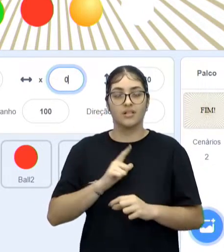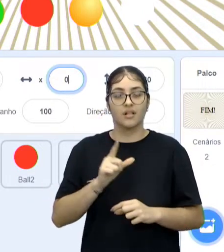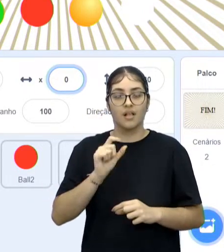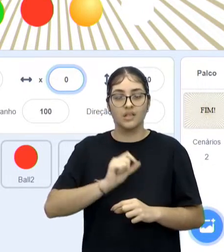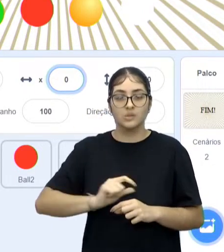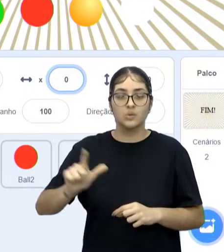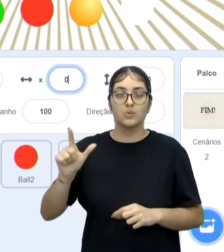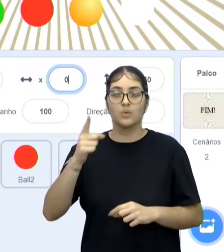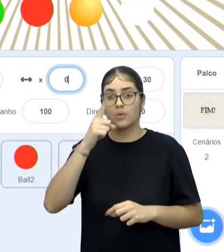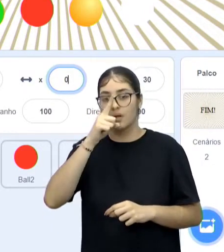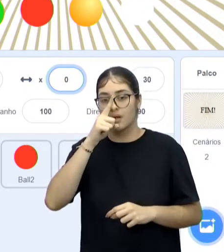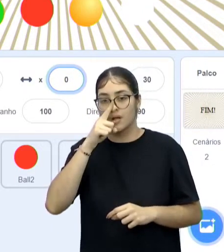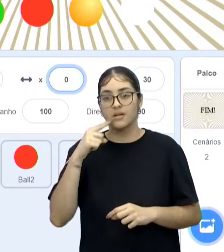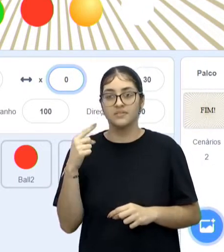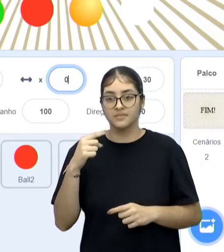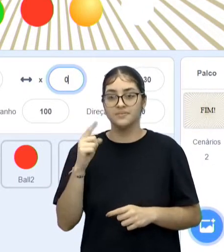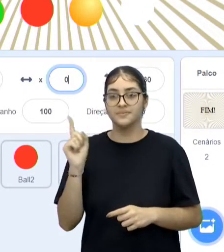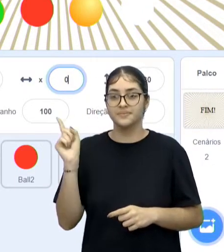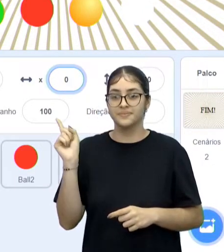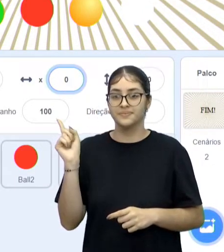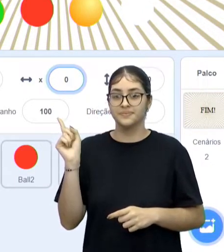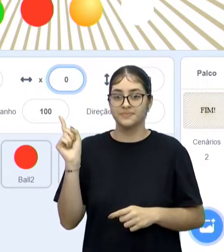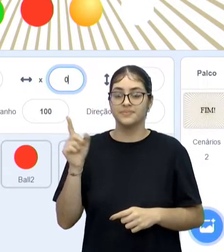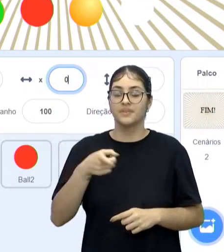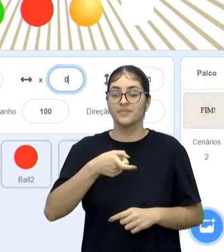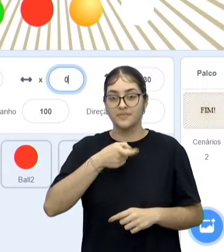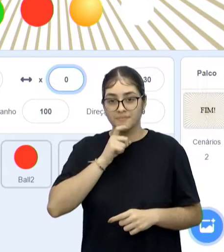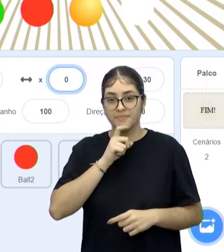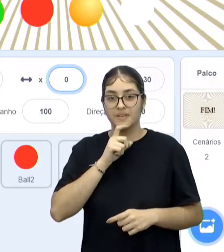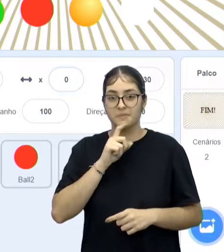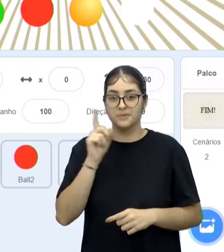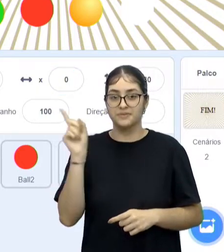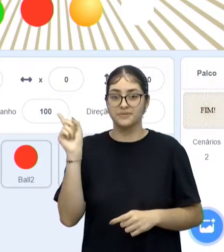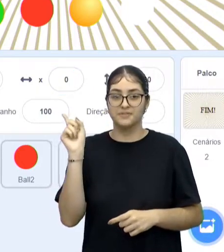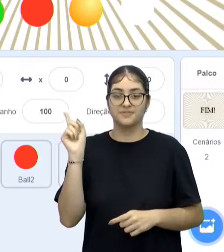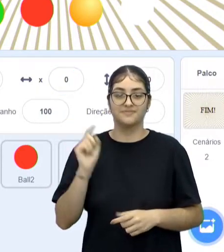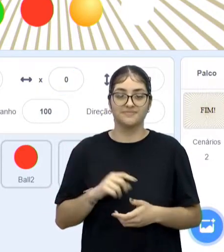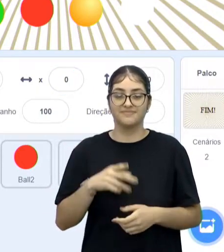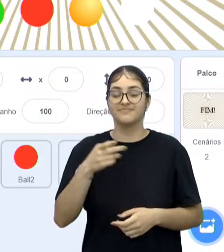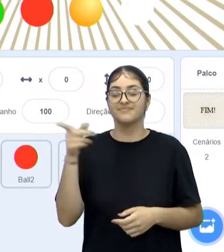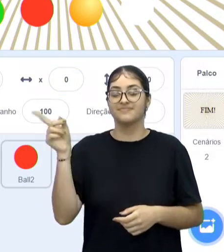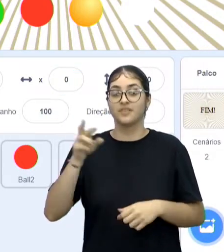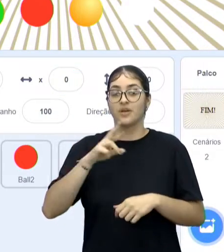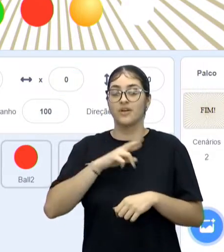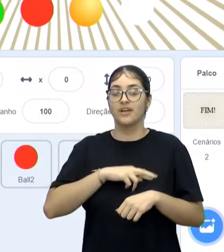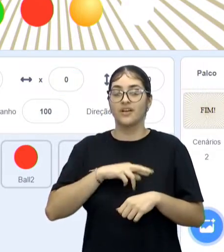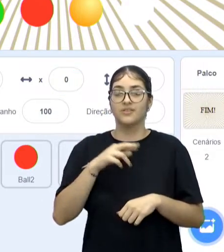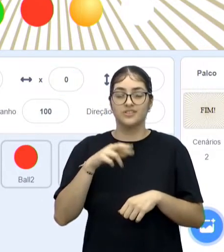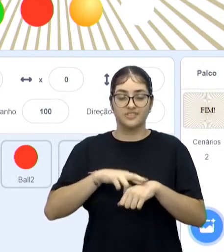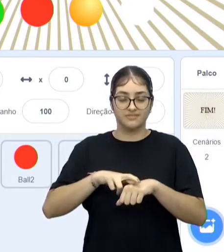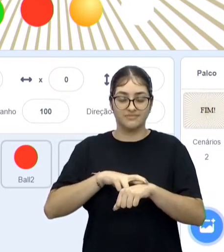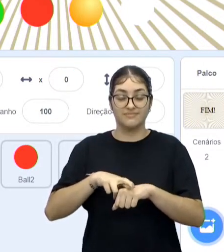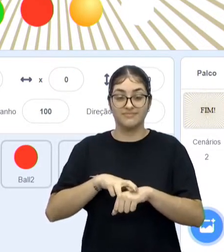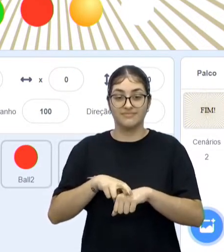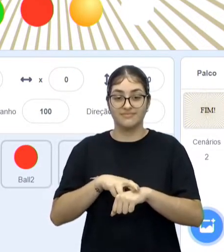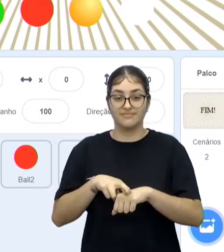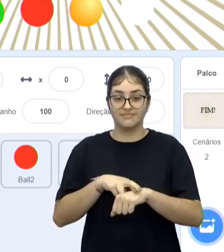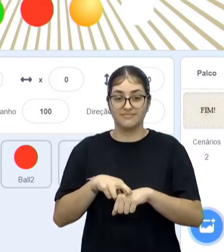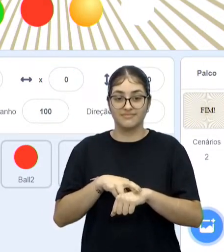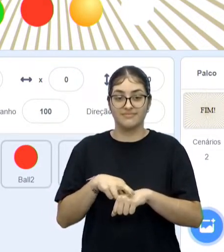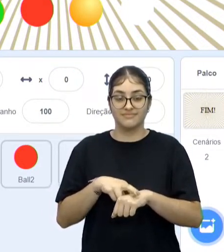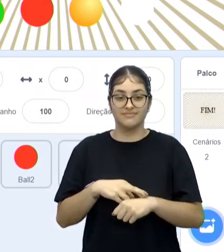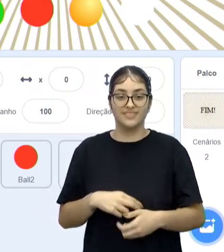bloquinhos amarelos, tem bloquinhos laranja, verde, roxo, enfim. E a gente percebe, né? Olha